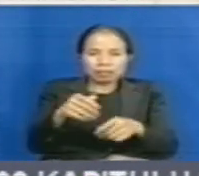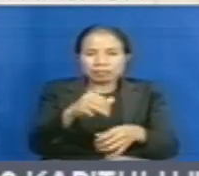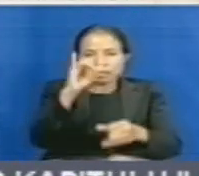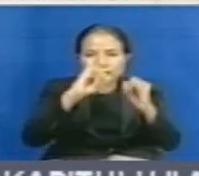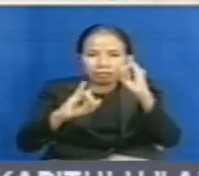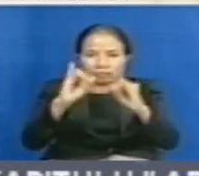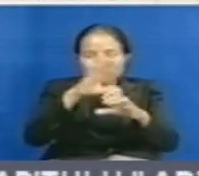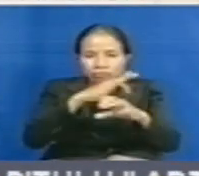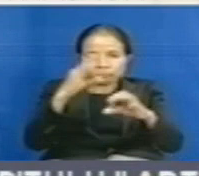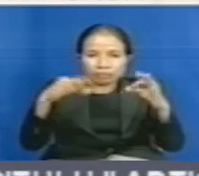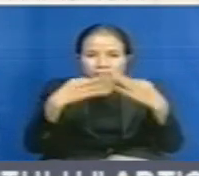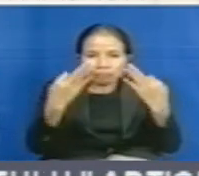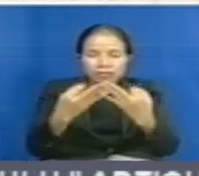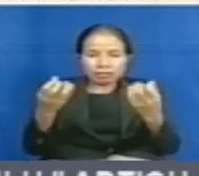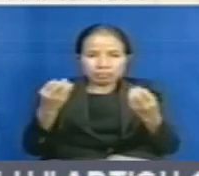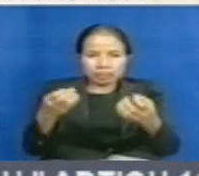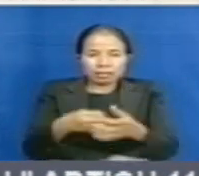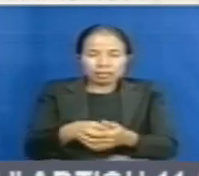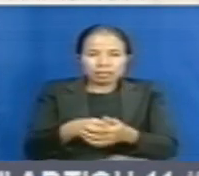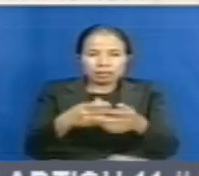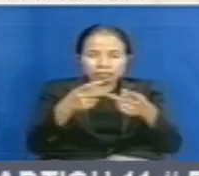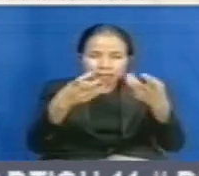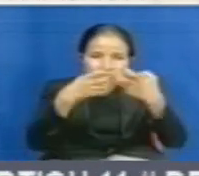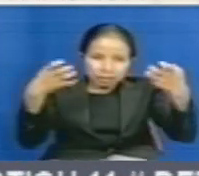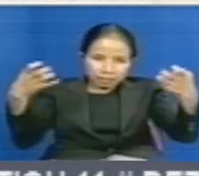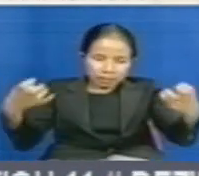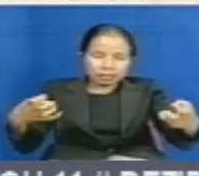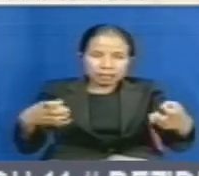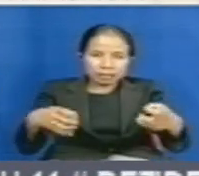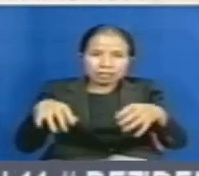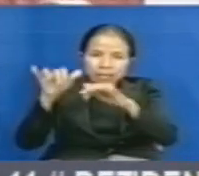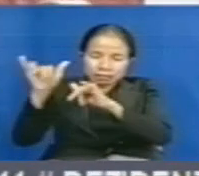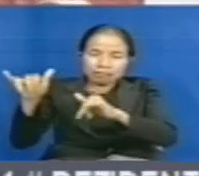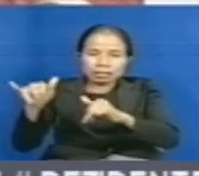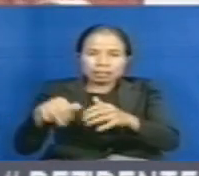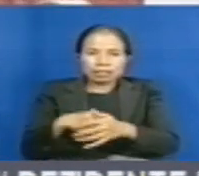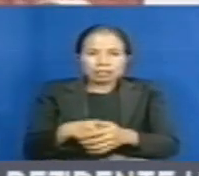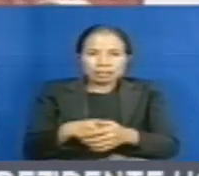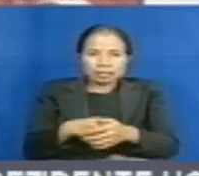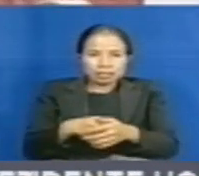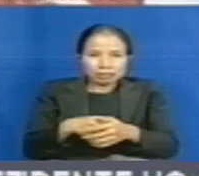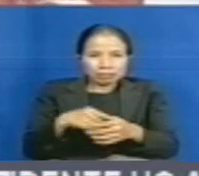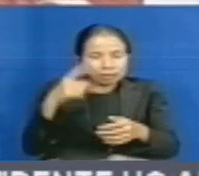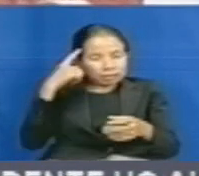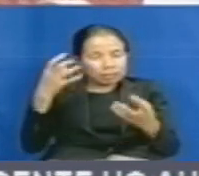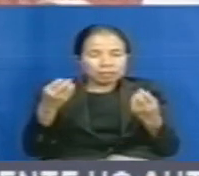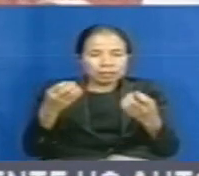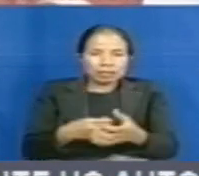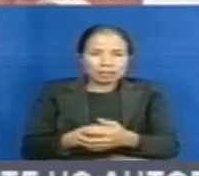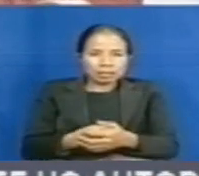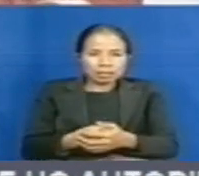bara. Tempo isolamento nevenaro, no maneira oi-oi, restrições